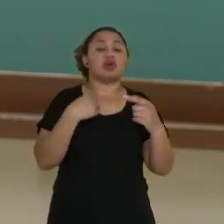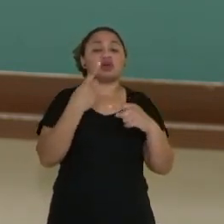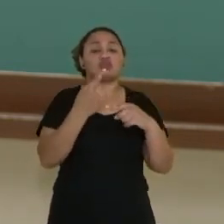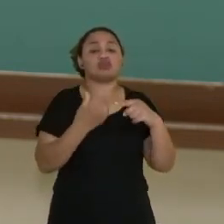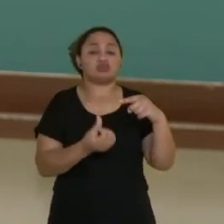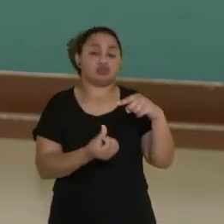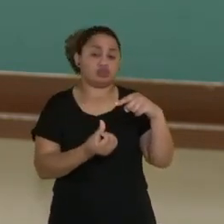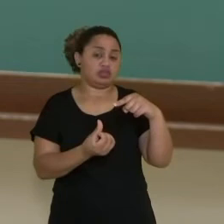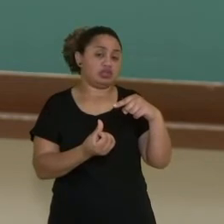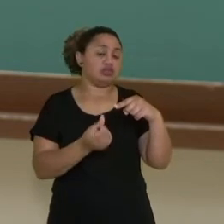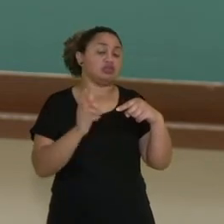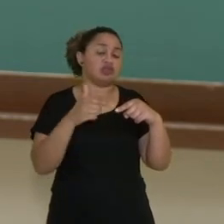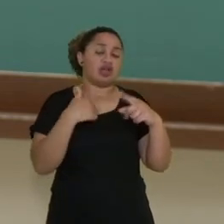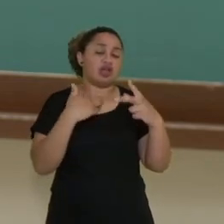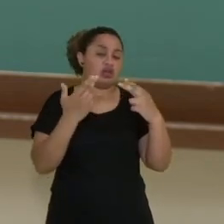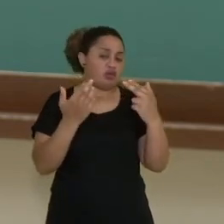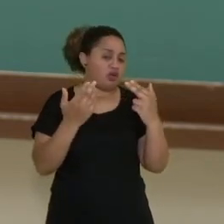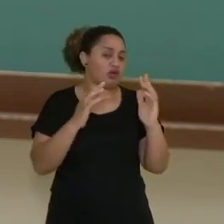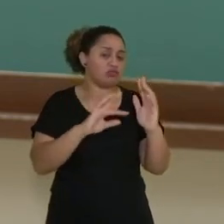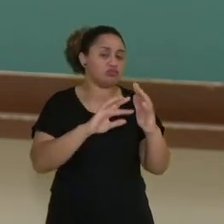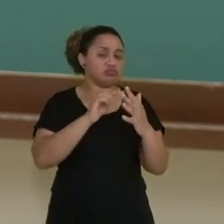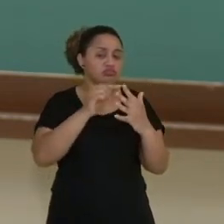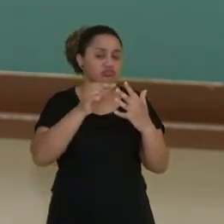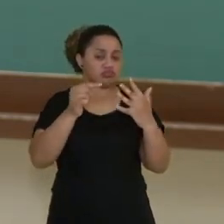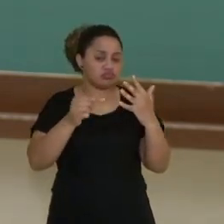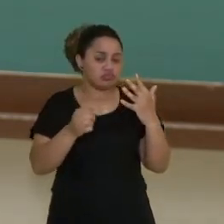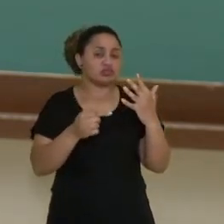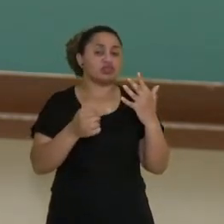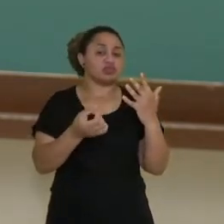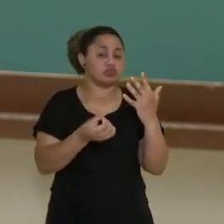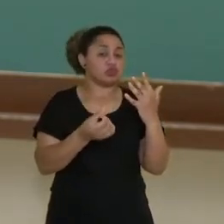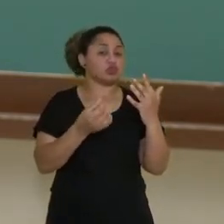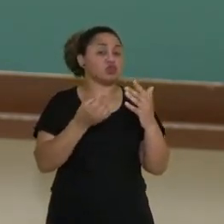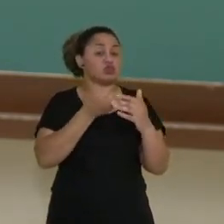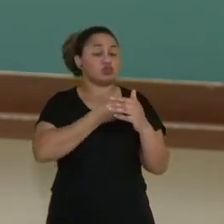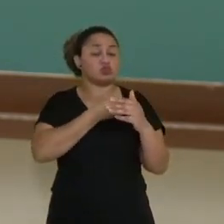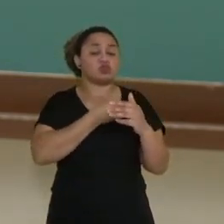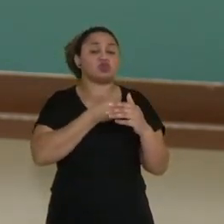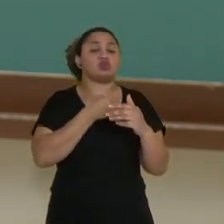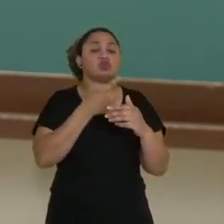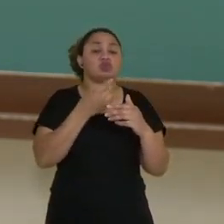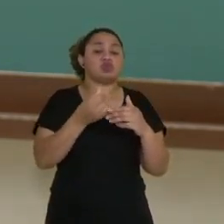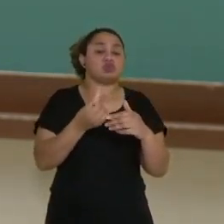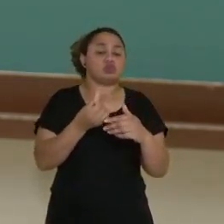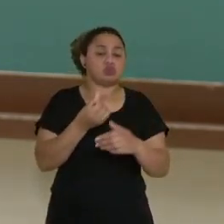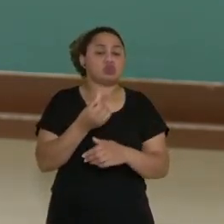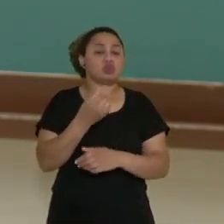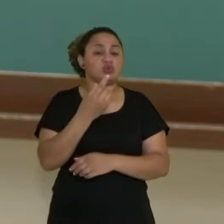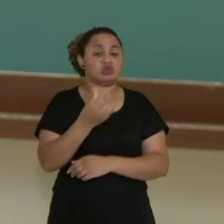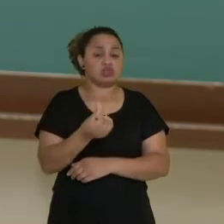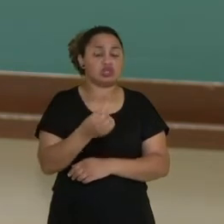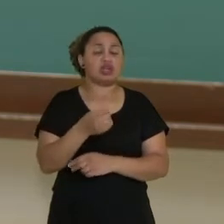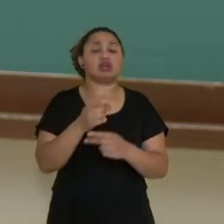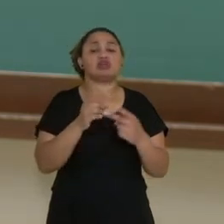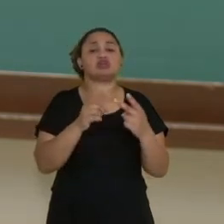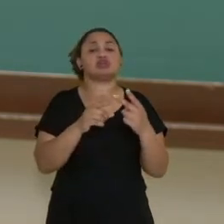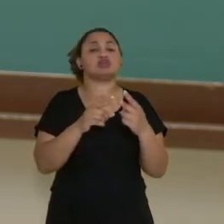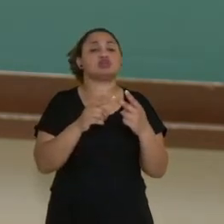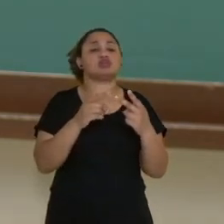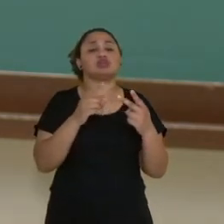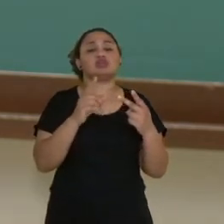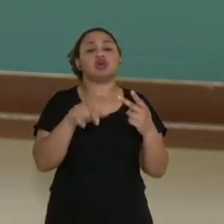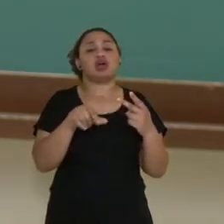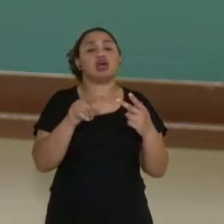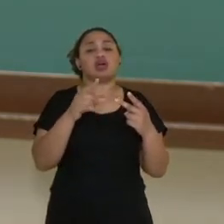1/6, ou seja, é a mesma probabilidade. A probabilidade de sair 4, 1/6. A probabilidade de sair 5,